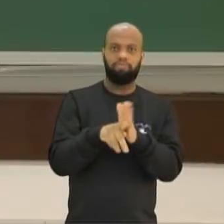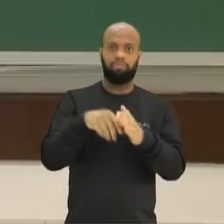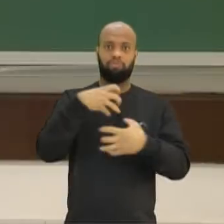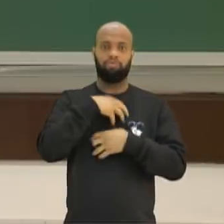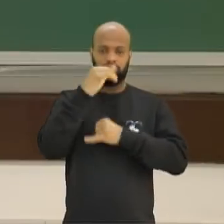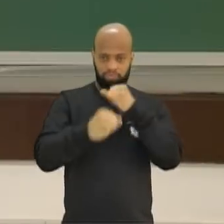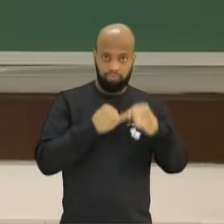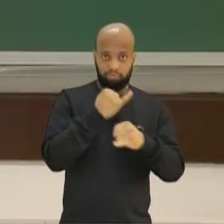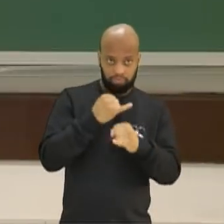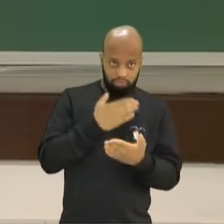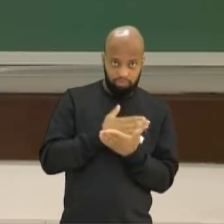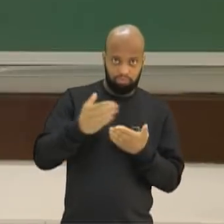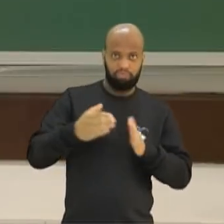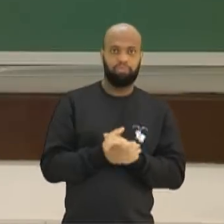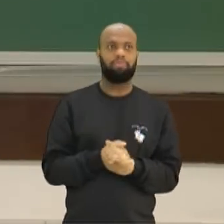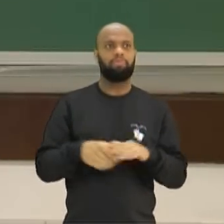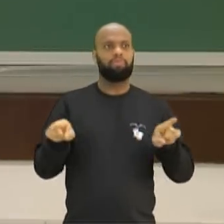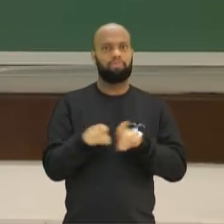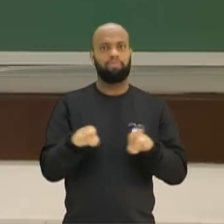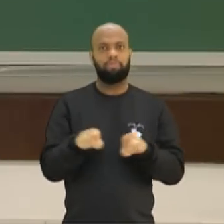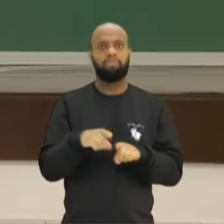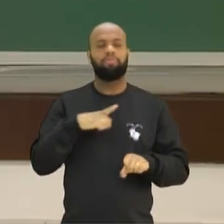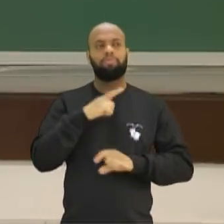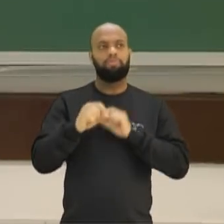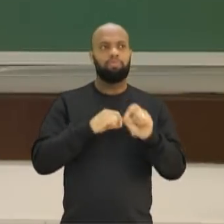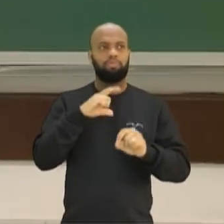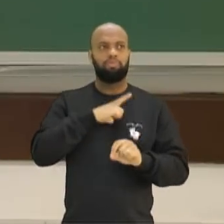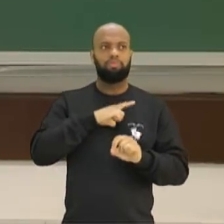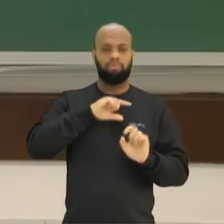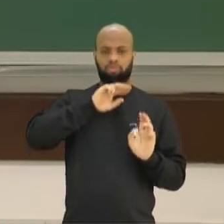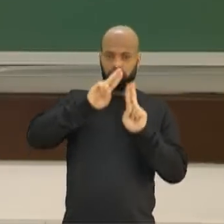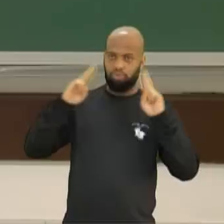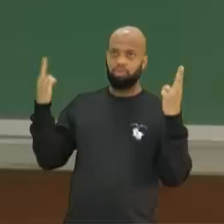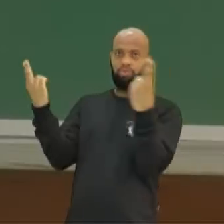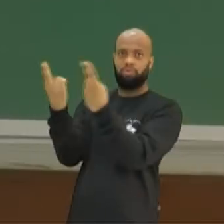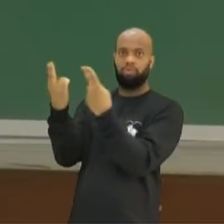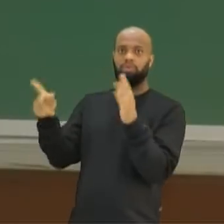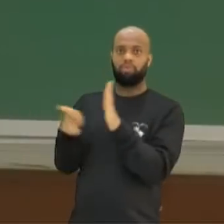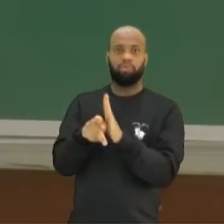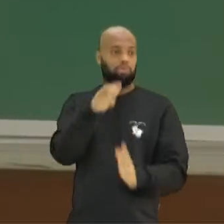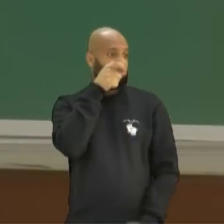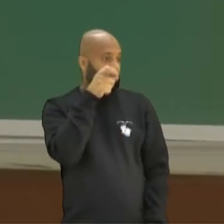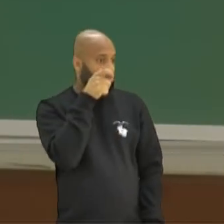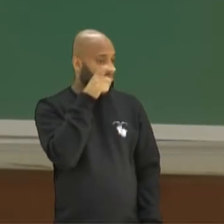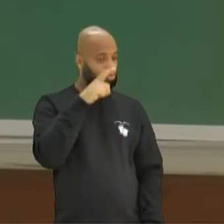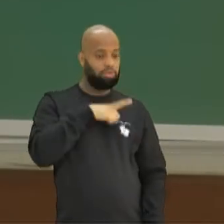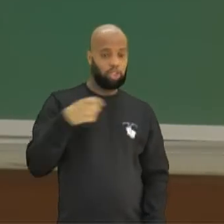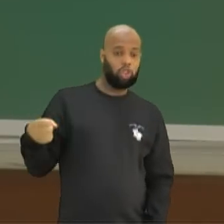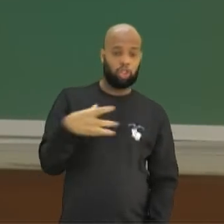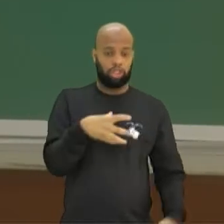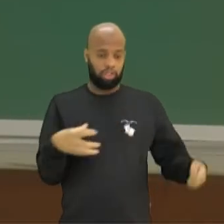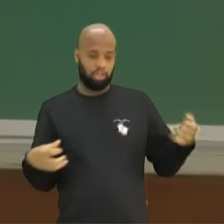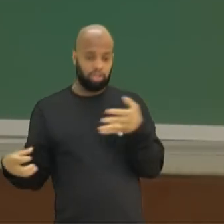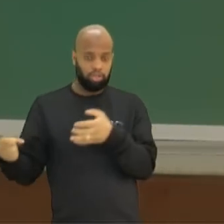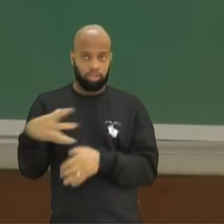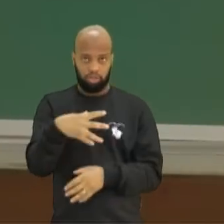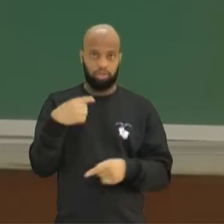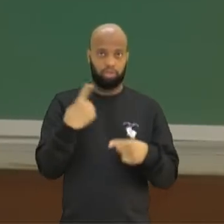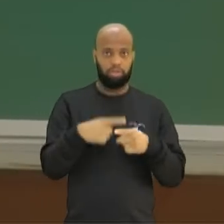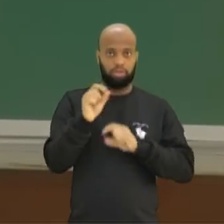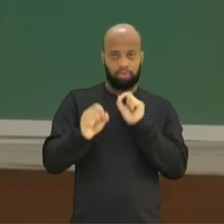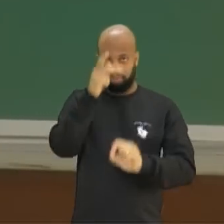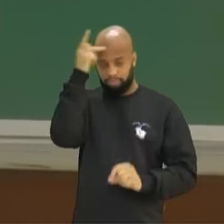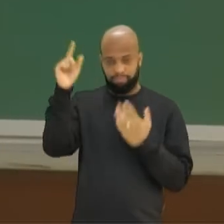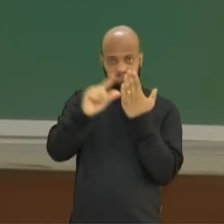pela internet? E o universo do entretenimento tem se renovado. Então, a cada tempo, segundo o nosso autor, a